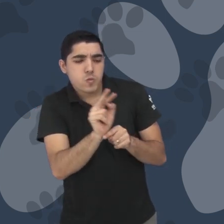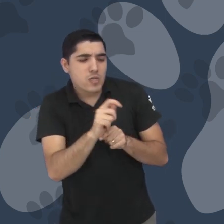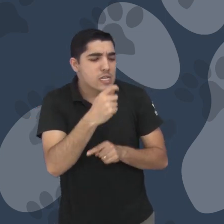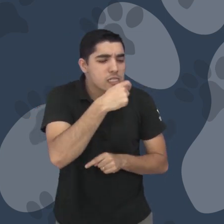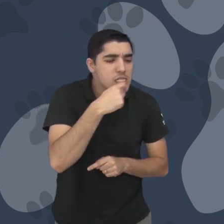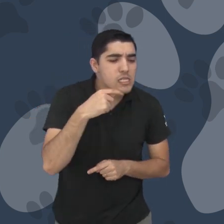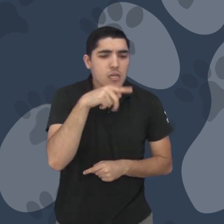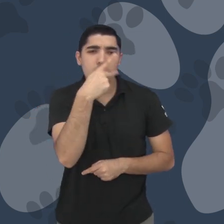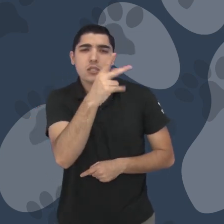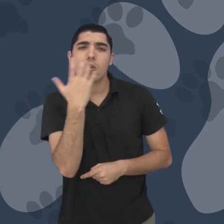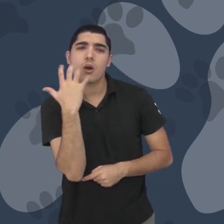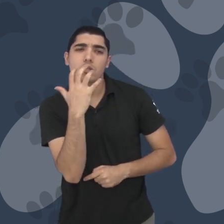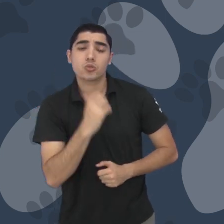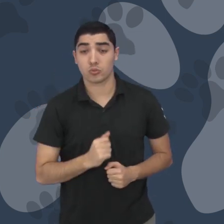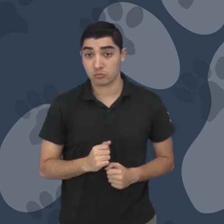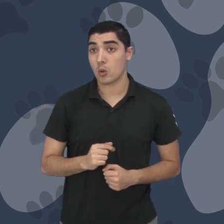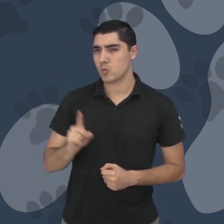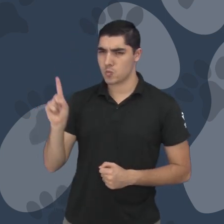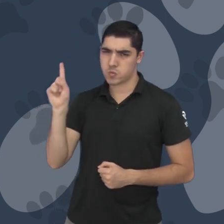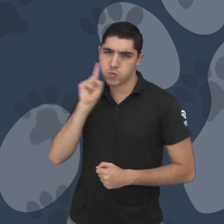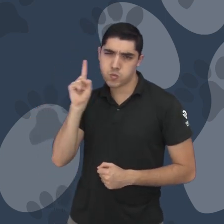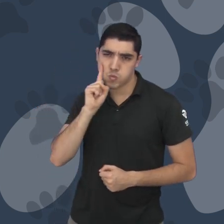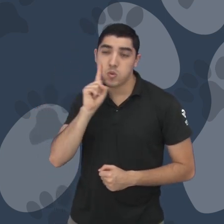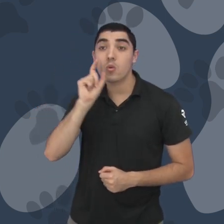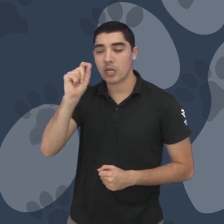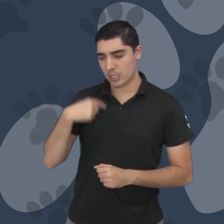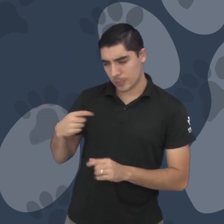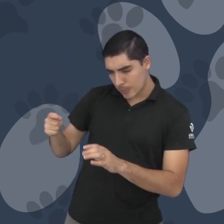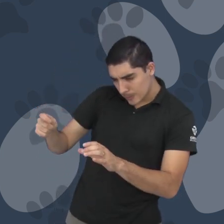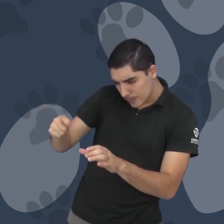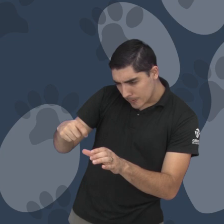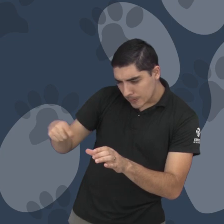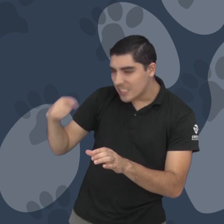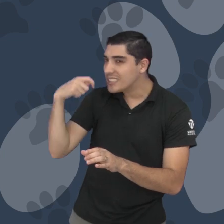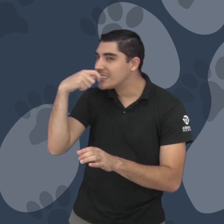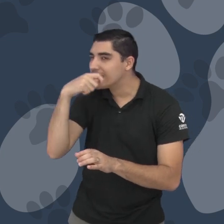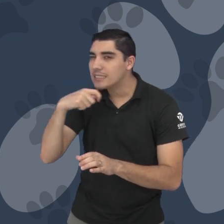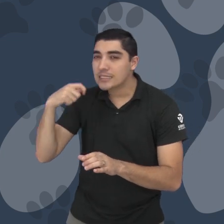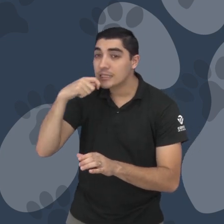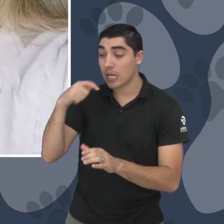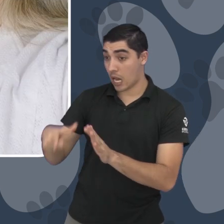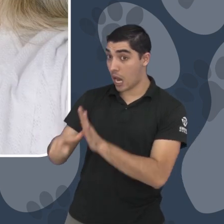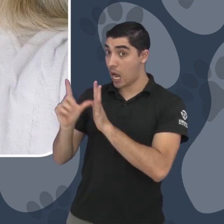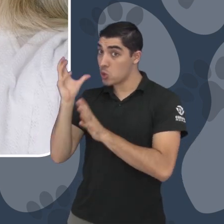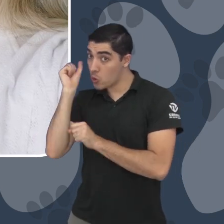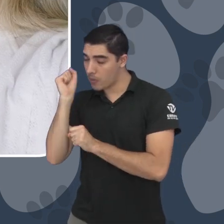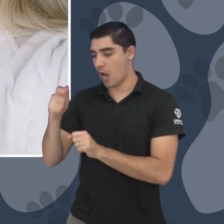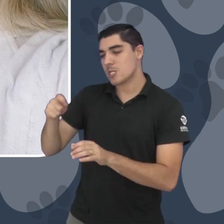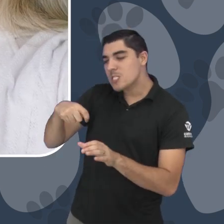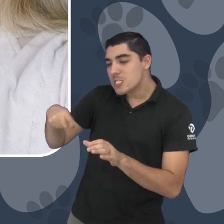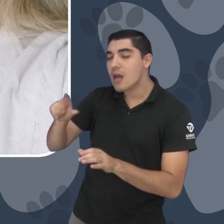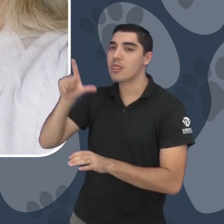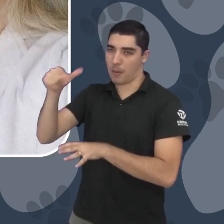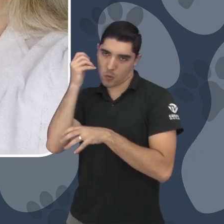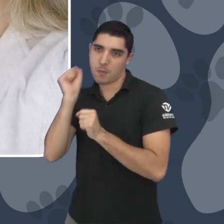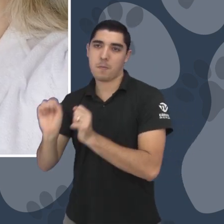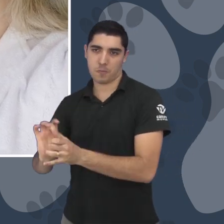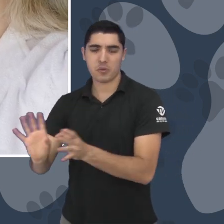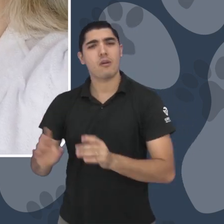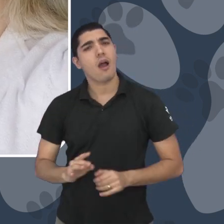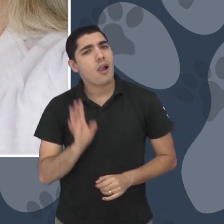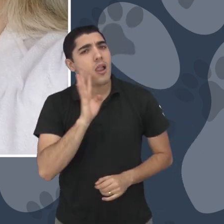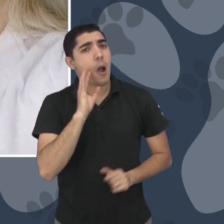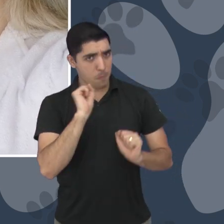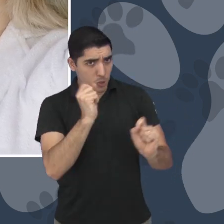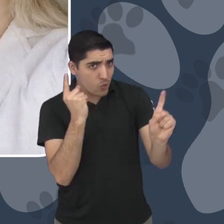dentes, com a boca do Jahuli. Todos os dias a gente faz a escovação dos dentes dele antes de dormir. Legal, para eu entender tudo isso um pouco melhor,